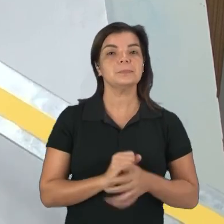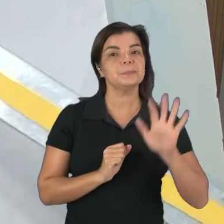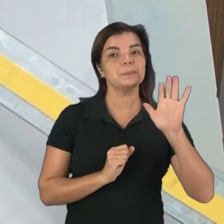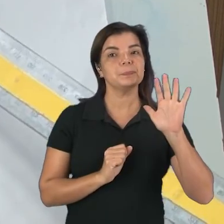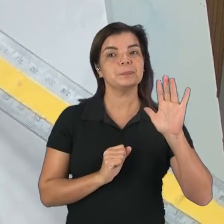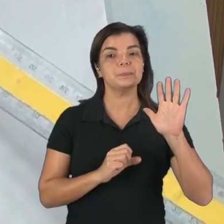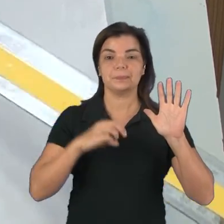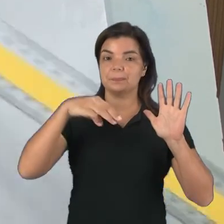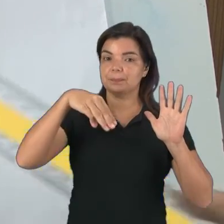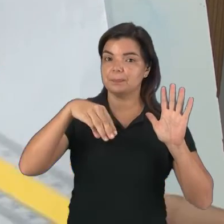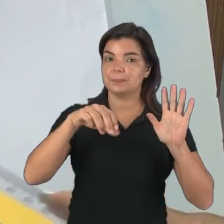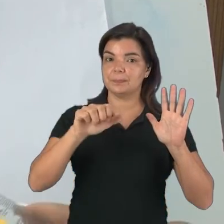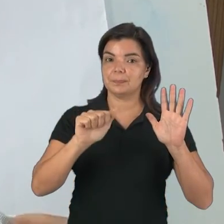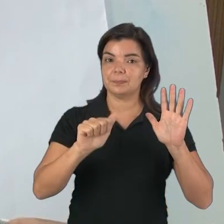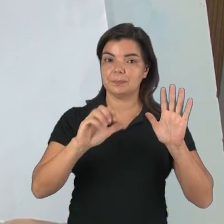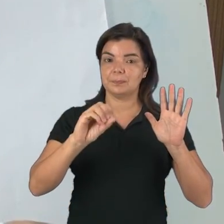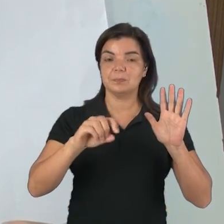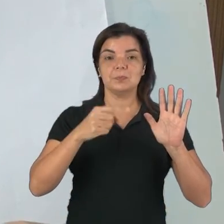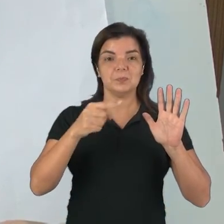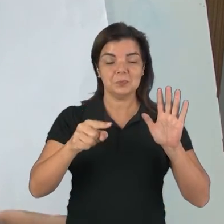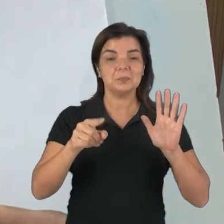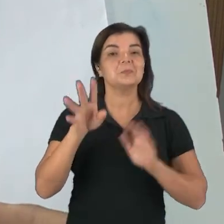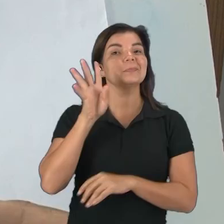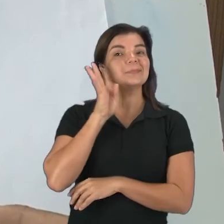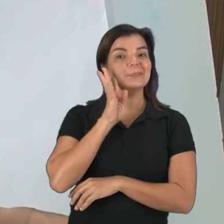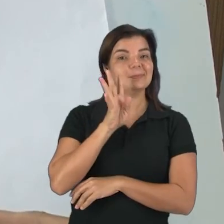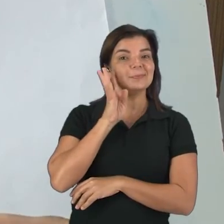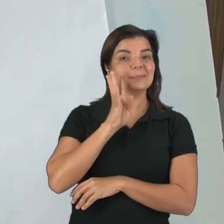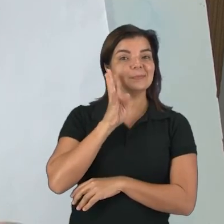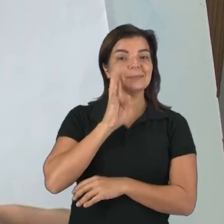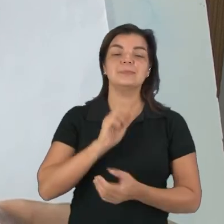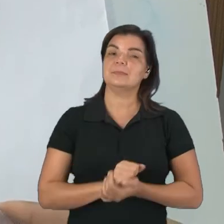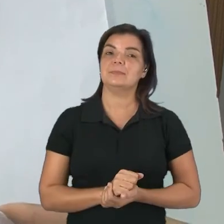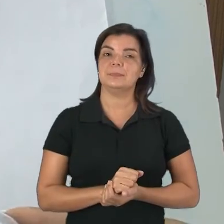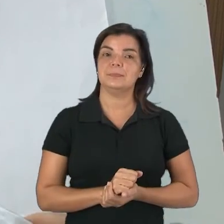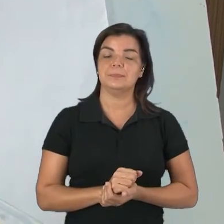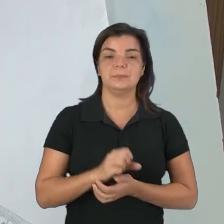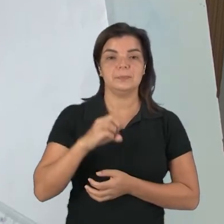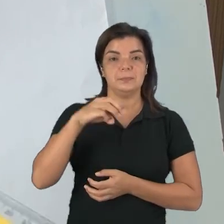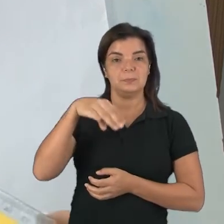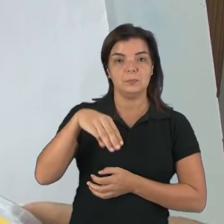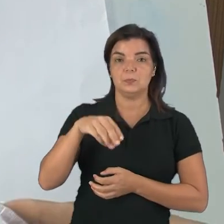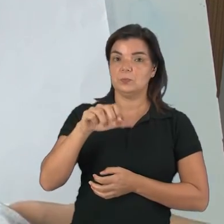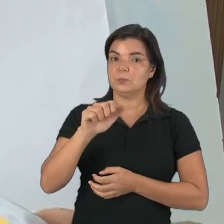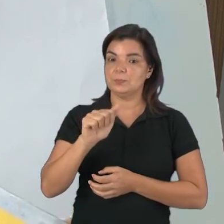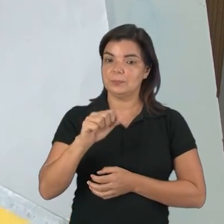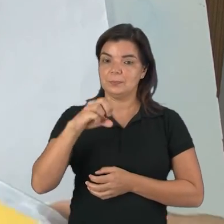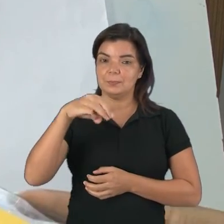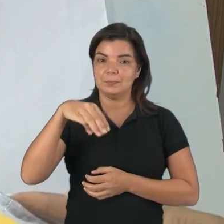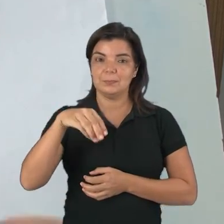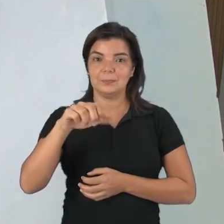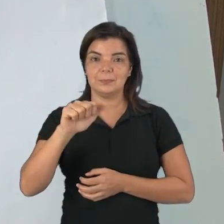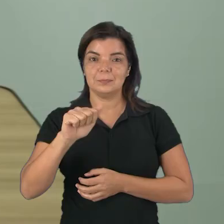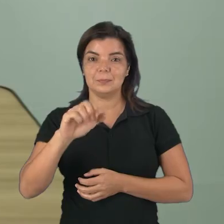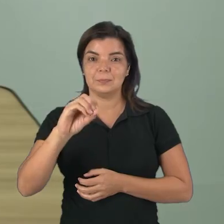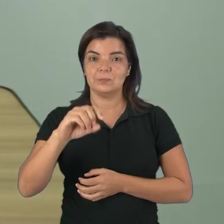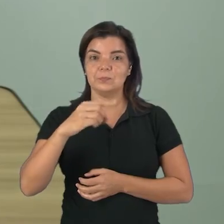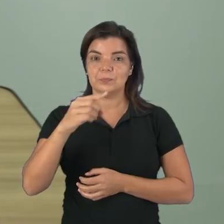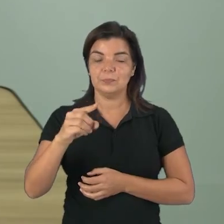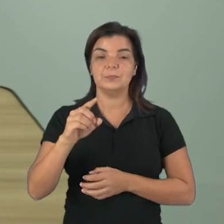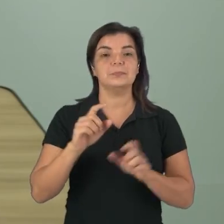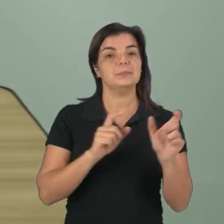palavra mão olha que interessante crianças mamão olha aqui a